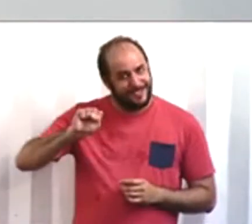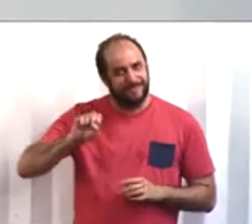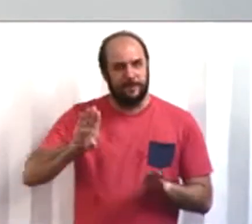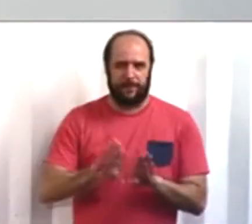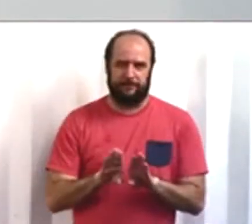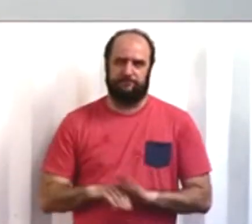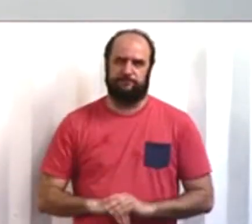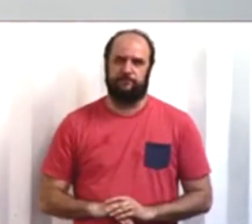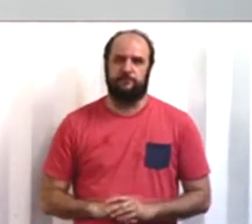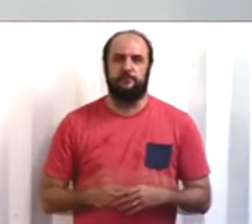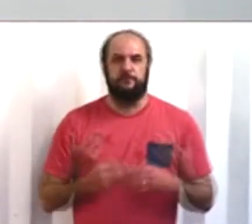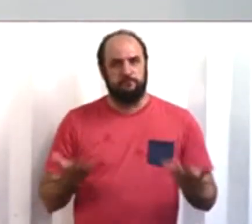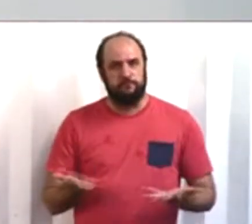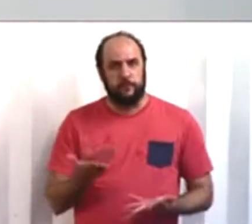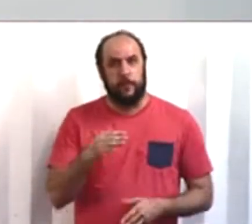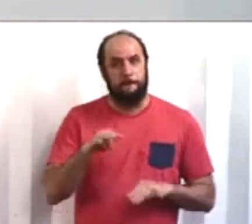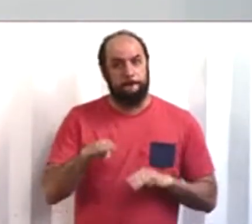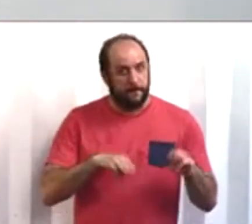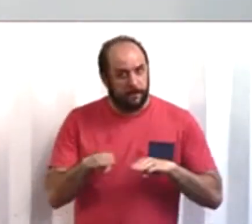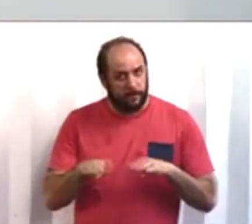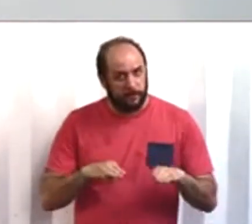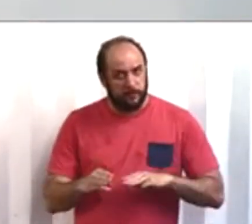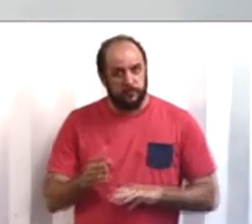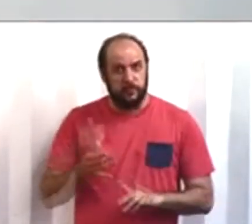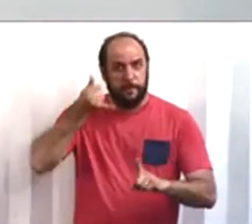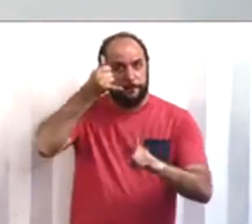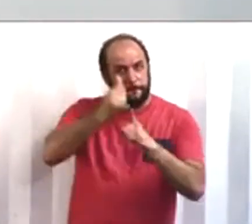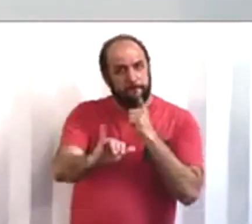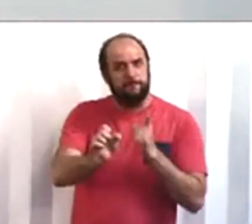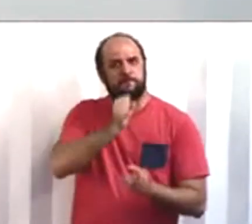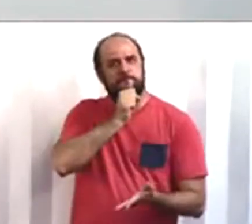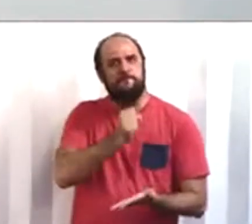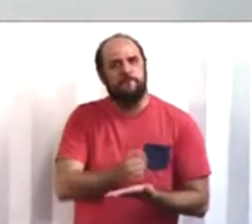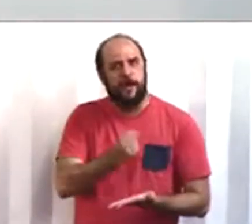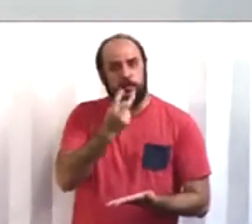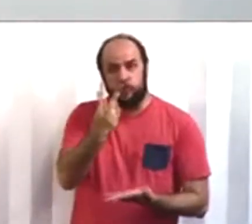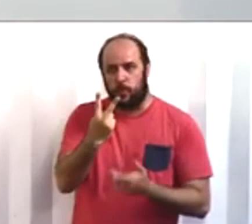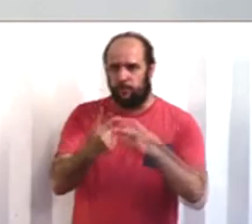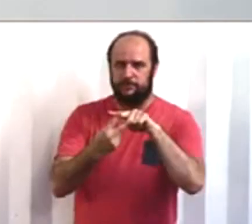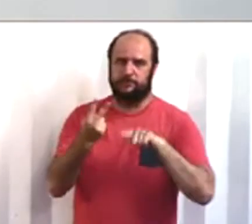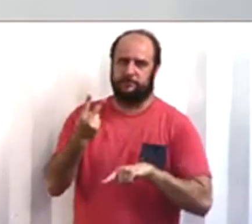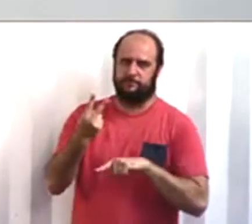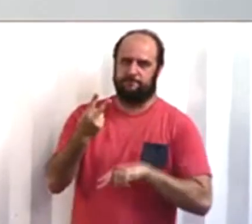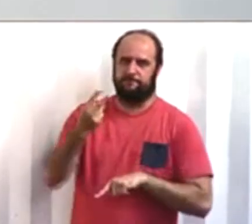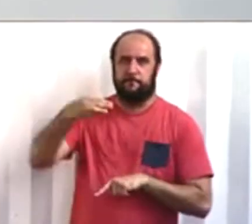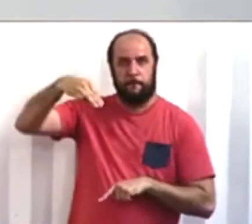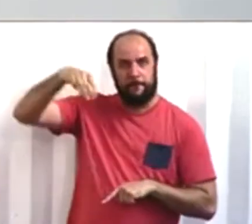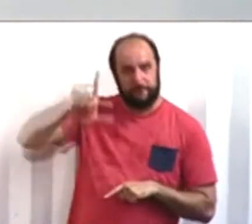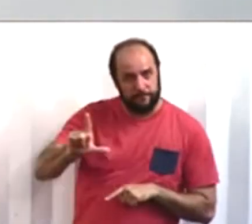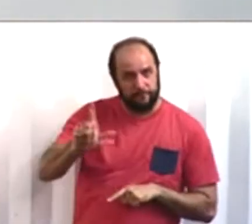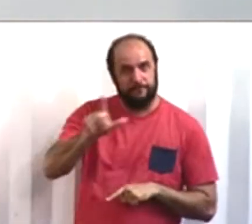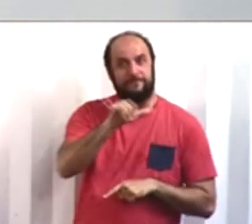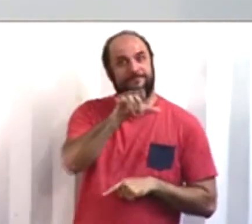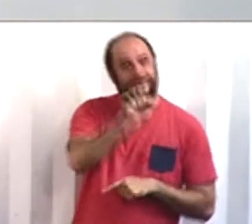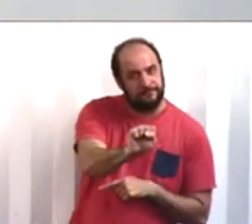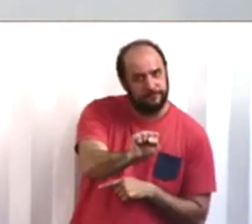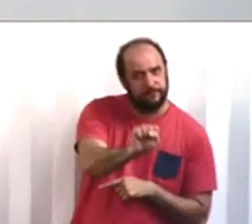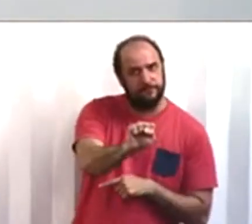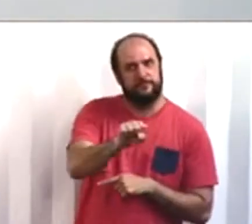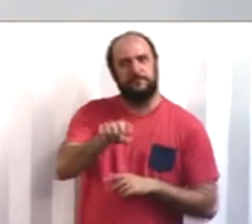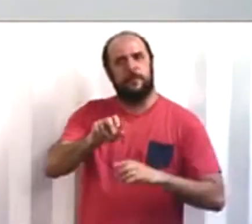Então, o evangelista Marcos usa dois profetas do Antigo Testamento, Malaquias e Isaías,